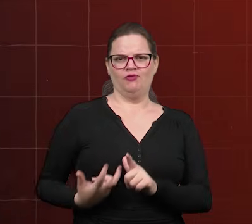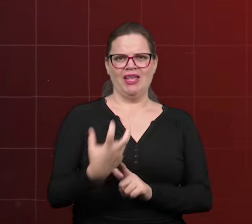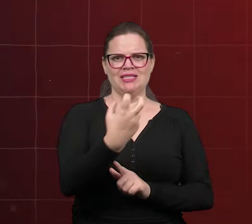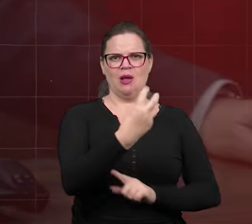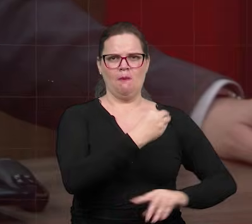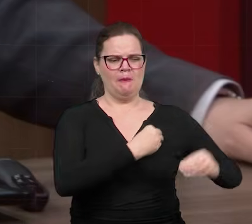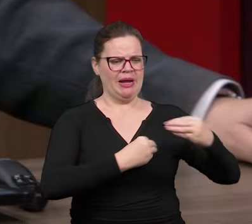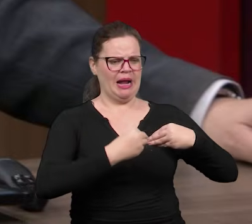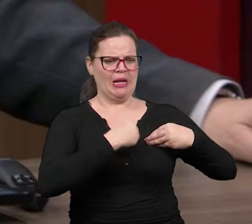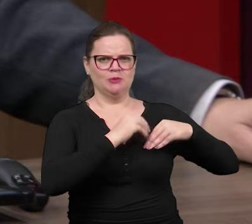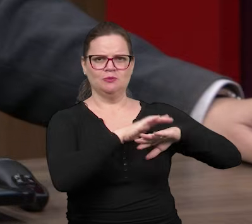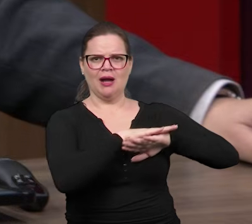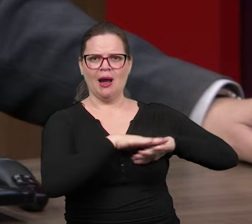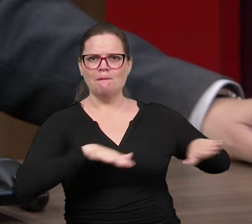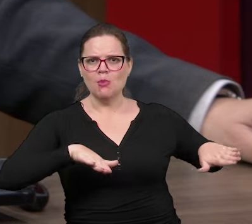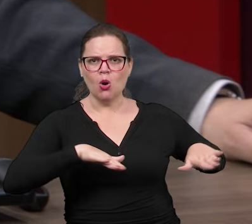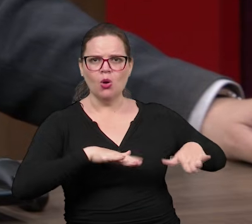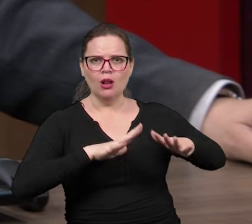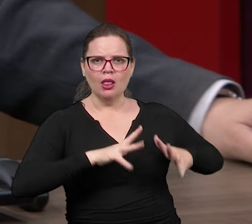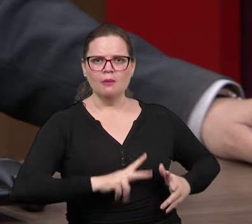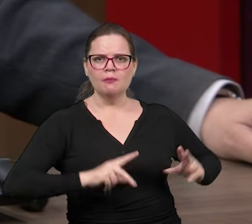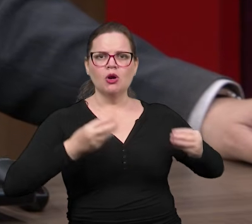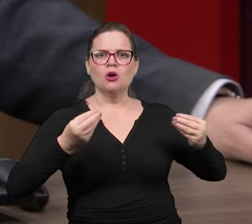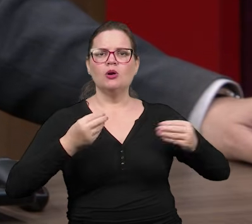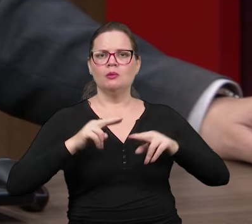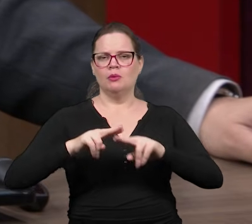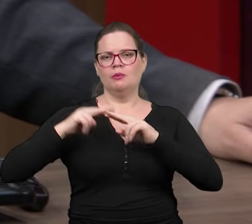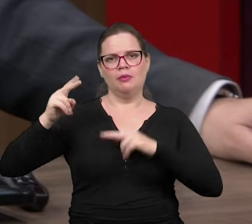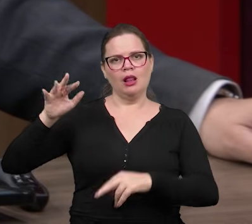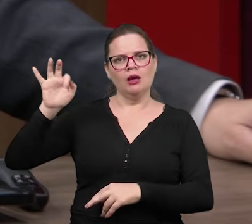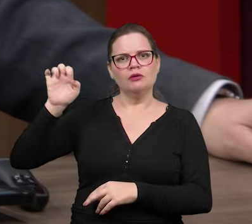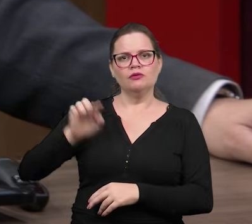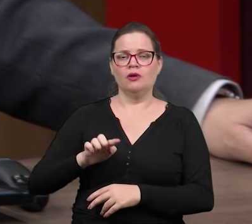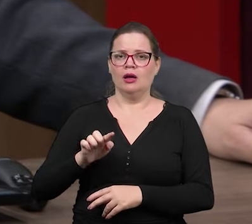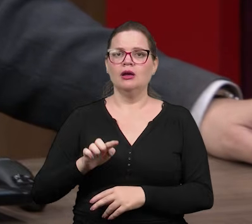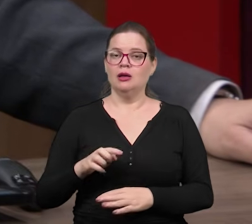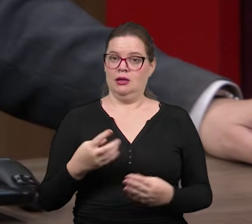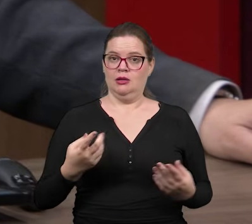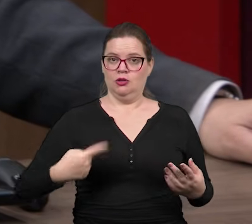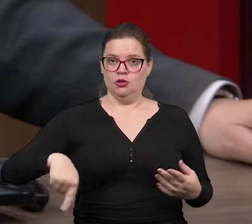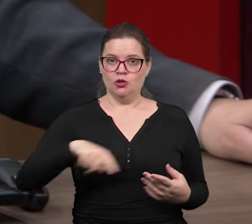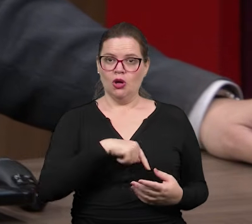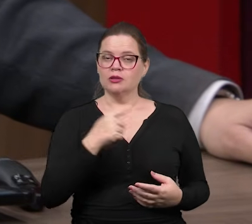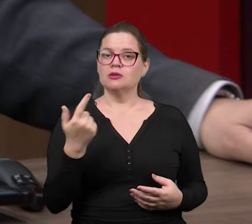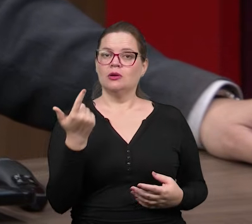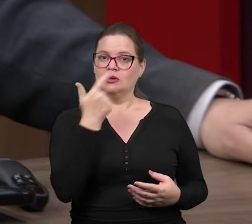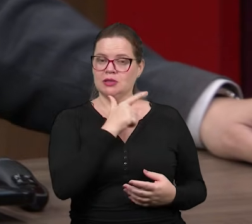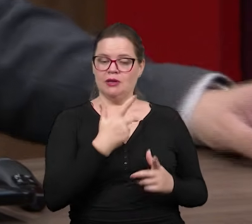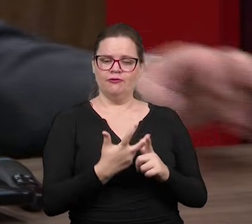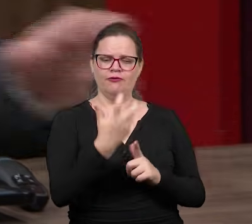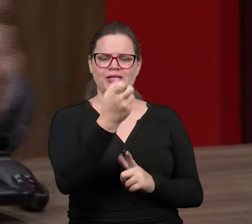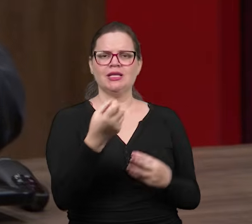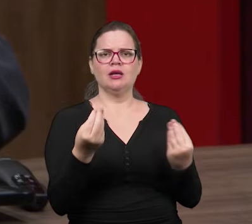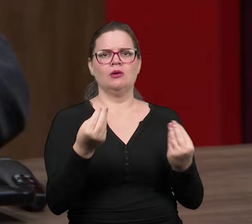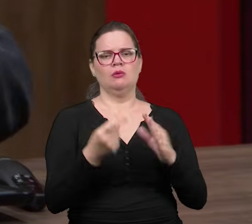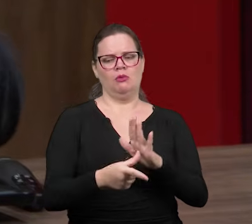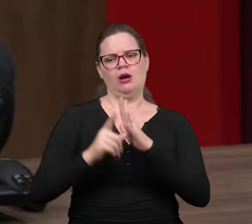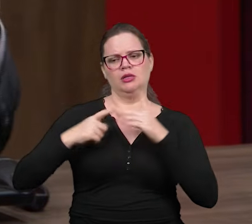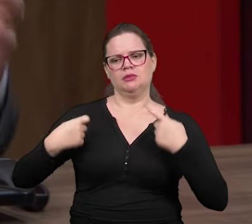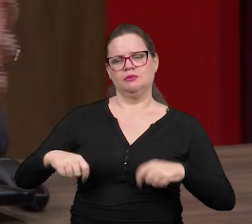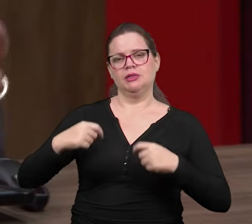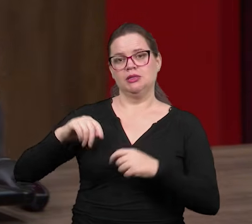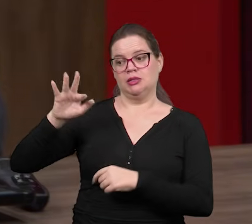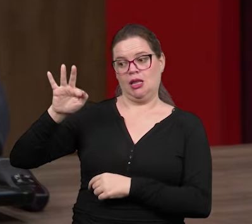seja, não tem como nós vencermos o mundo se não tiver fé na nossa vida, se a fé não operar em nós. Então, se a fé não, essa